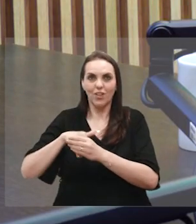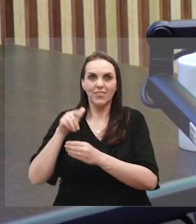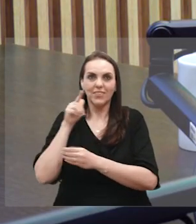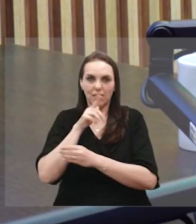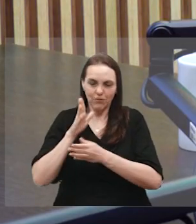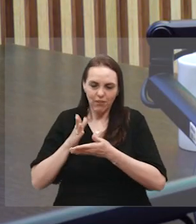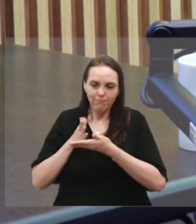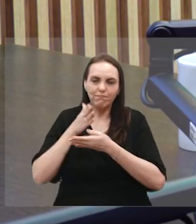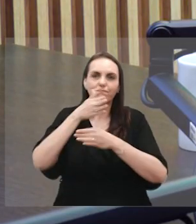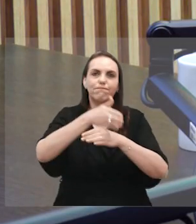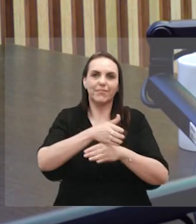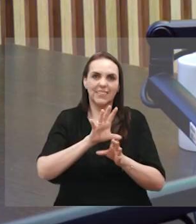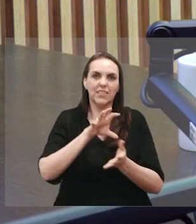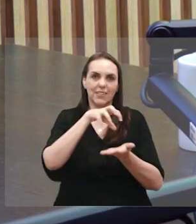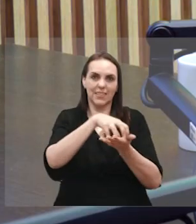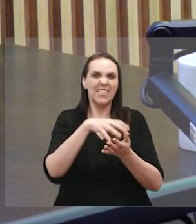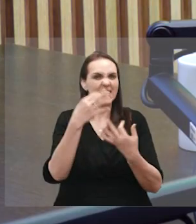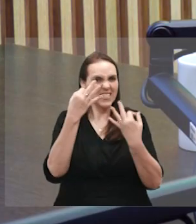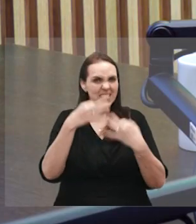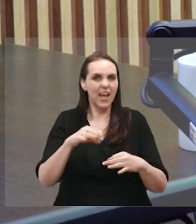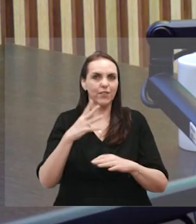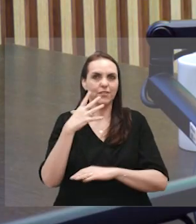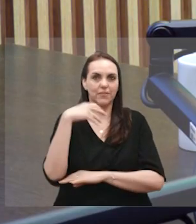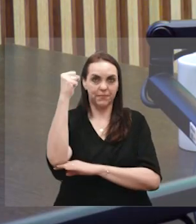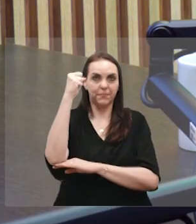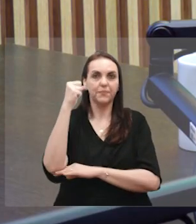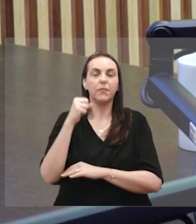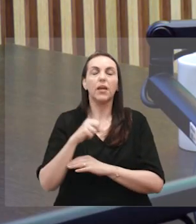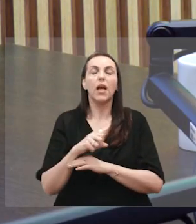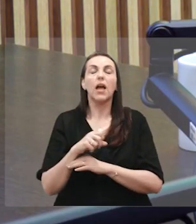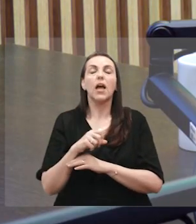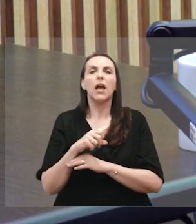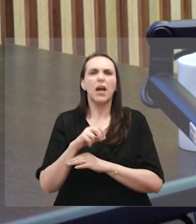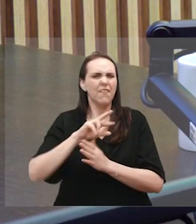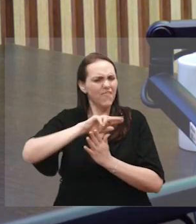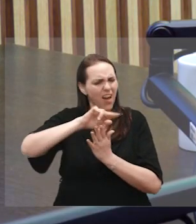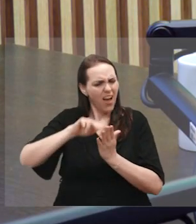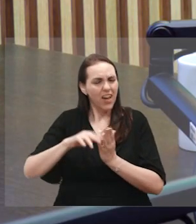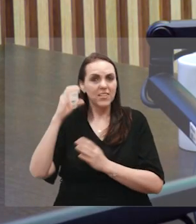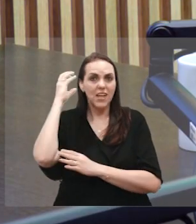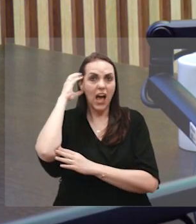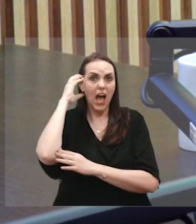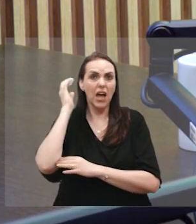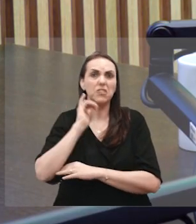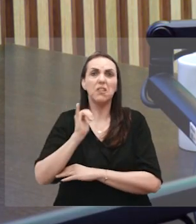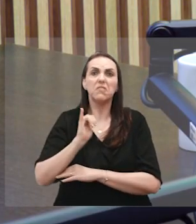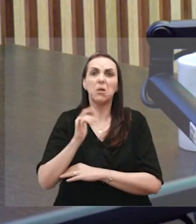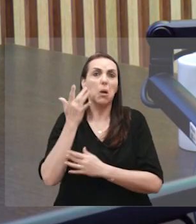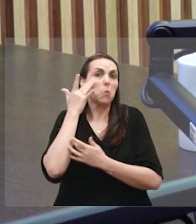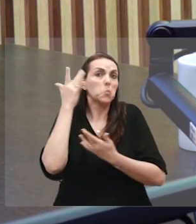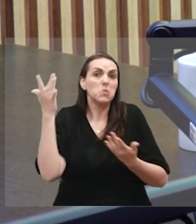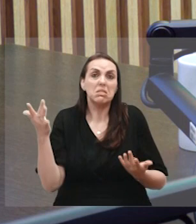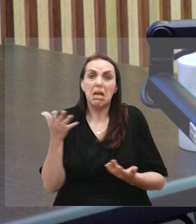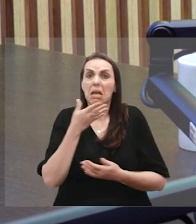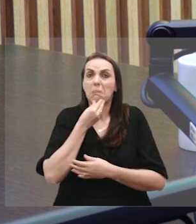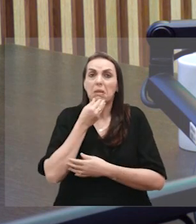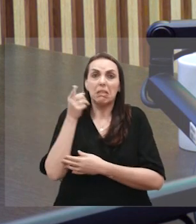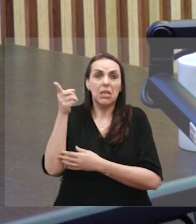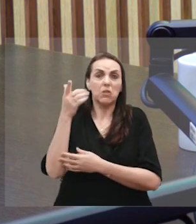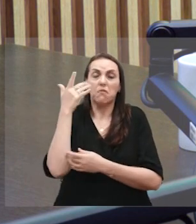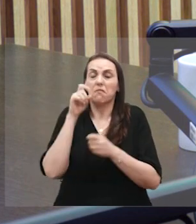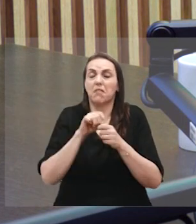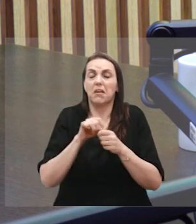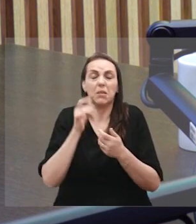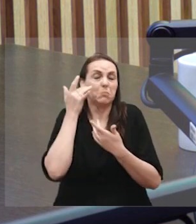gente decidiu ir pro comitê, que já era certo que a gente ia ganhar. E aí o pessoal da rádio, diversas rádios falando, eu não sei o que esse guri fez e tal, eu não consigo entender